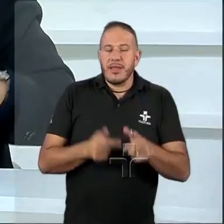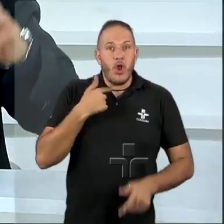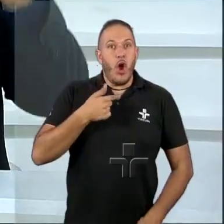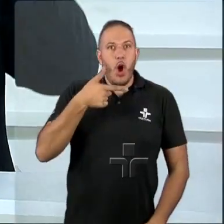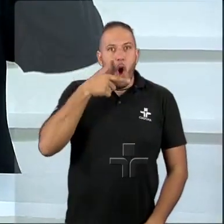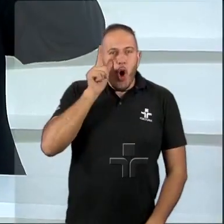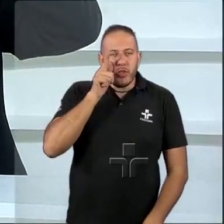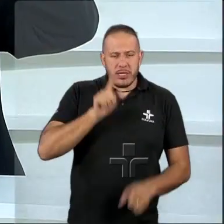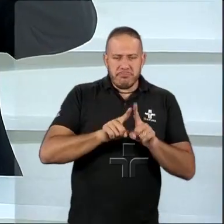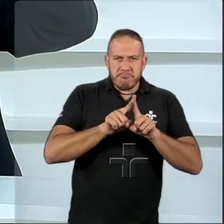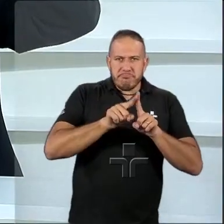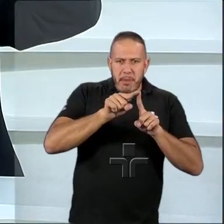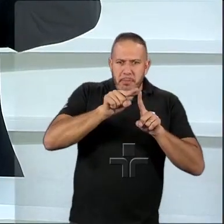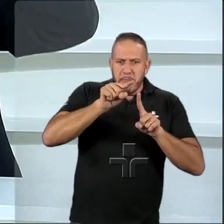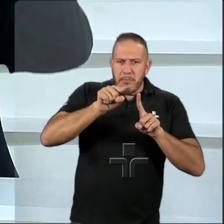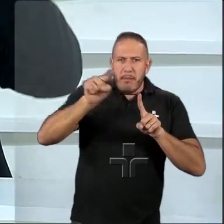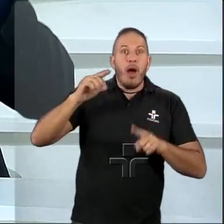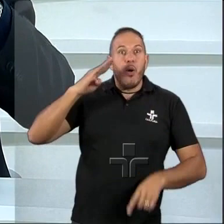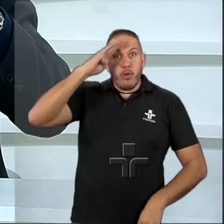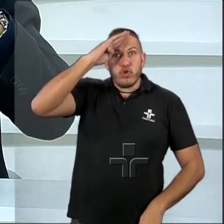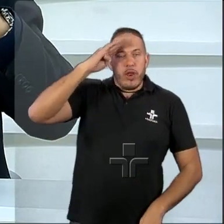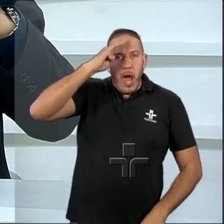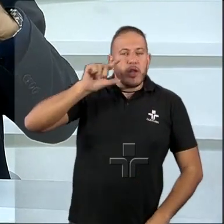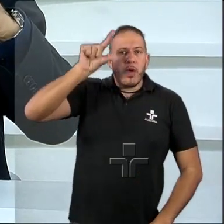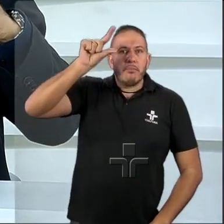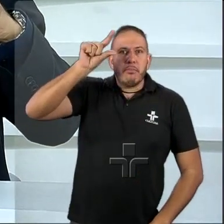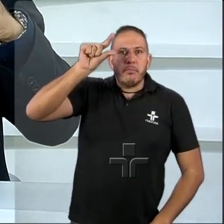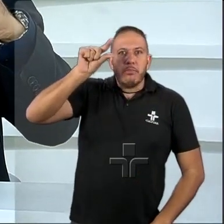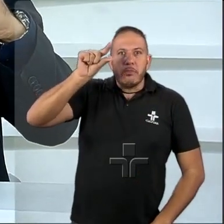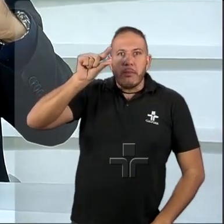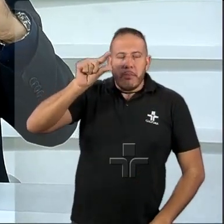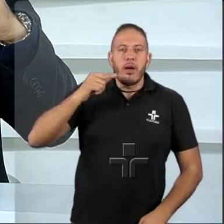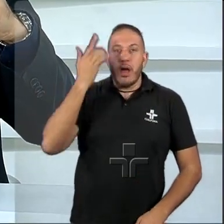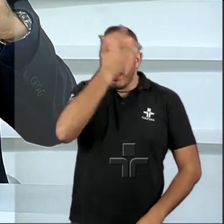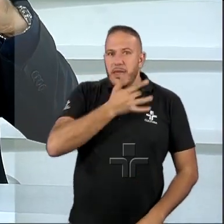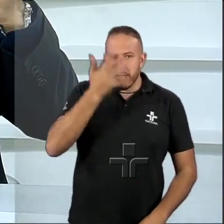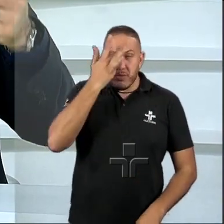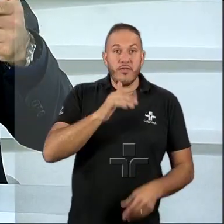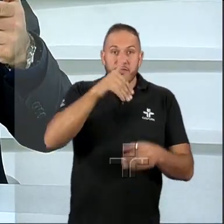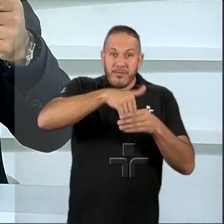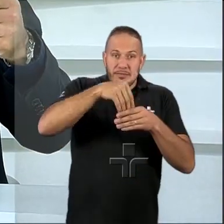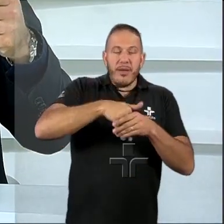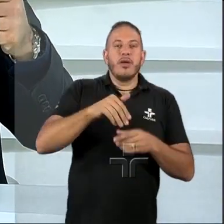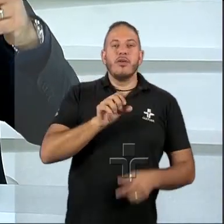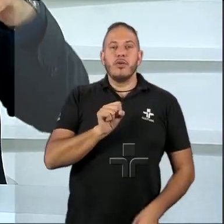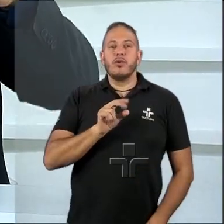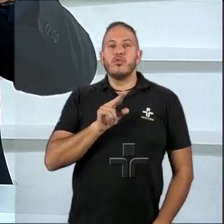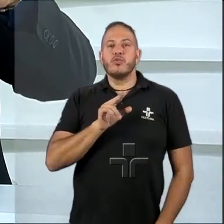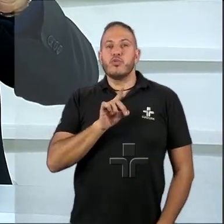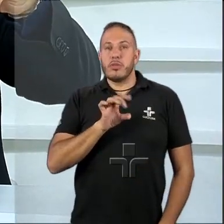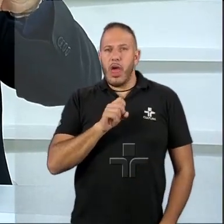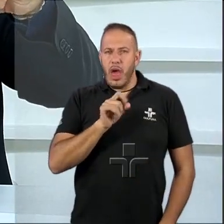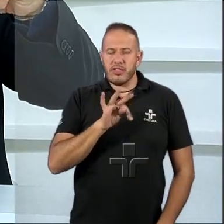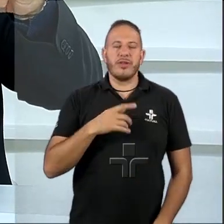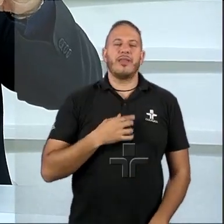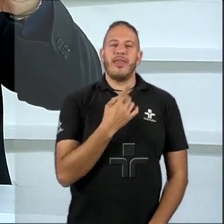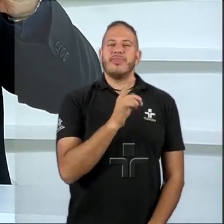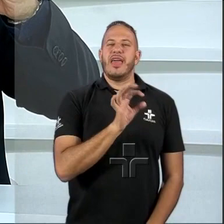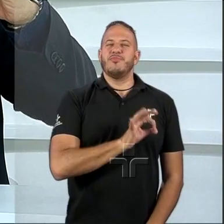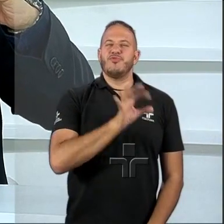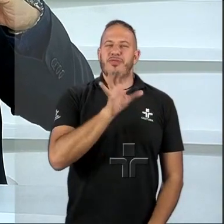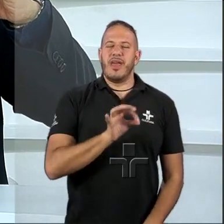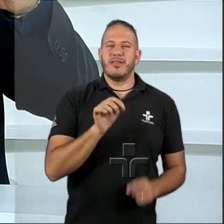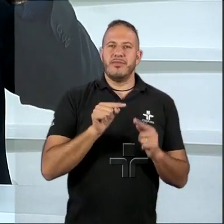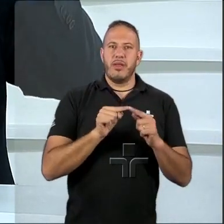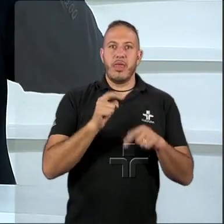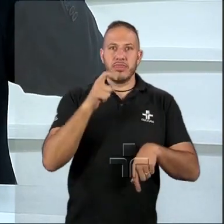avançando, o Bolsonaro começou a cair em relação ao Haddad quando entrou a votação do Sudeste. Né? O Sudeste estava lá com 10% no